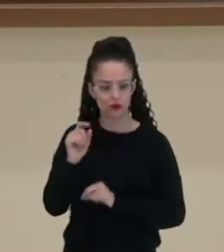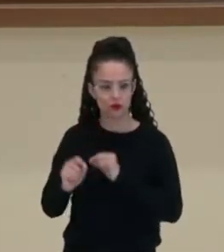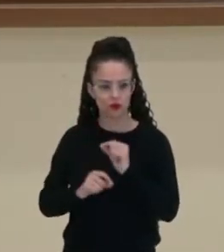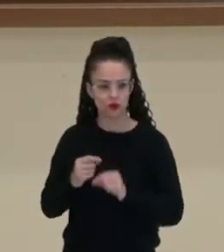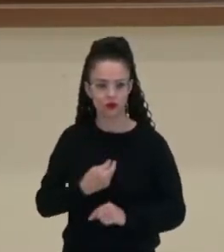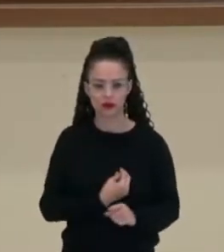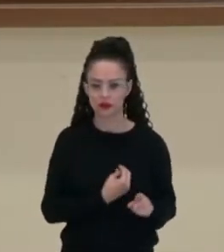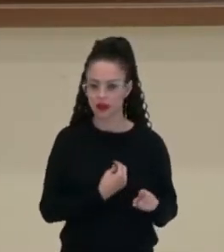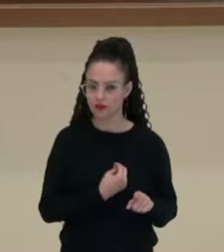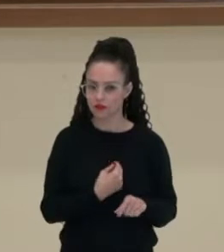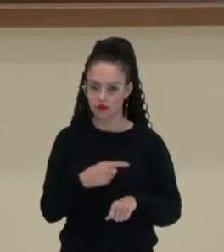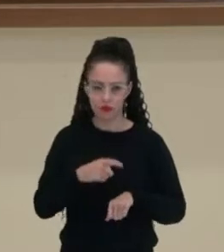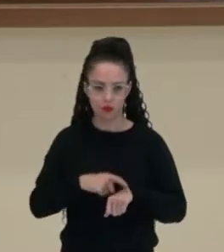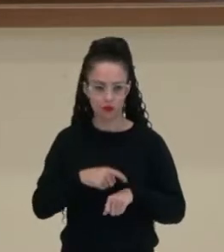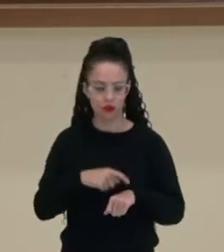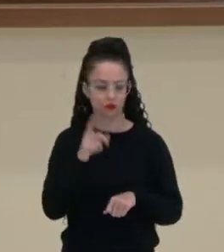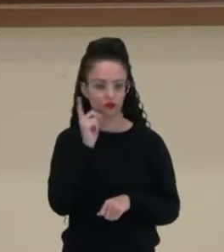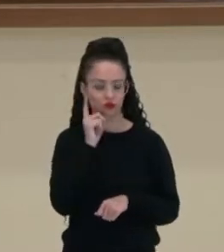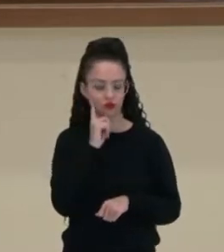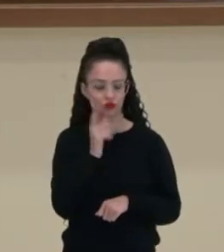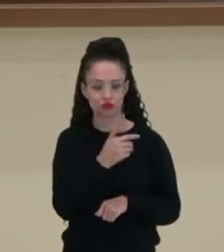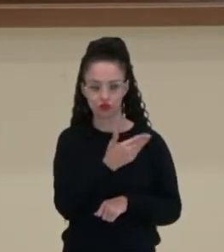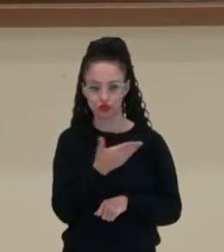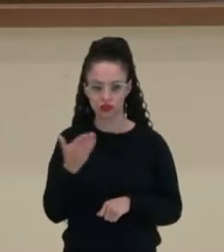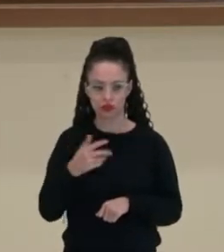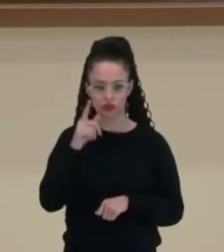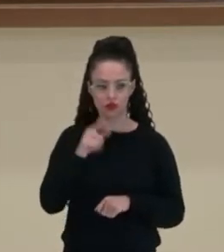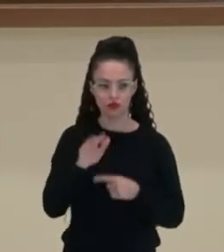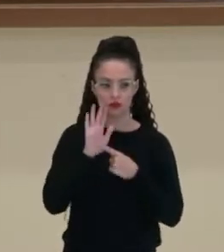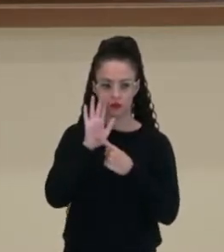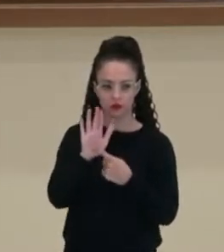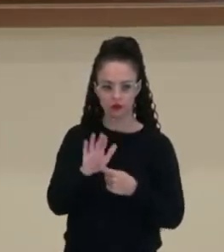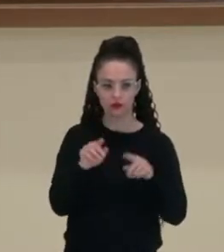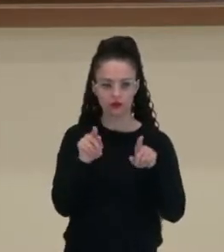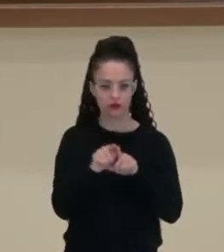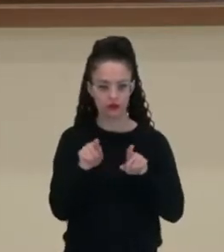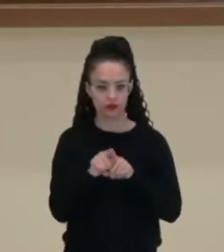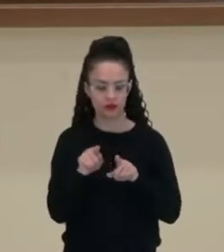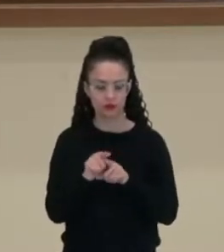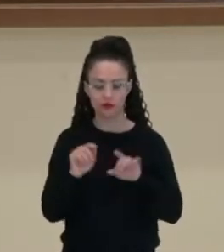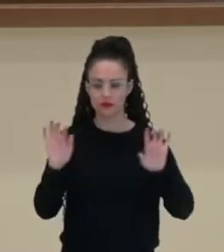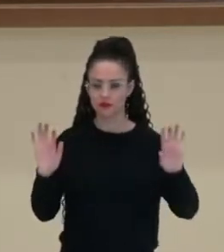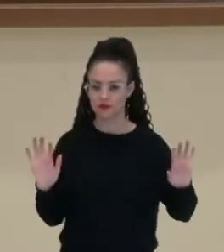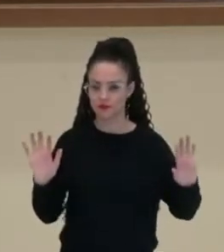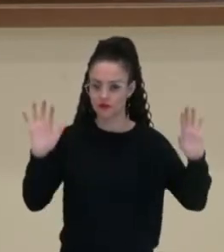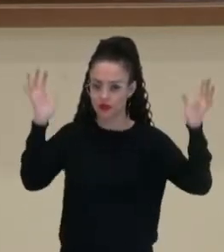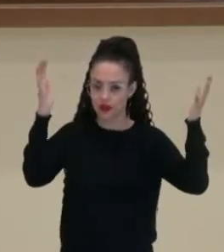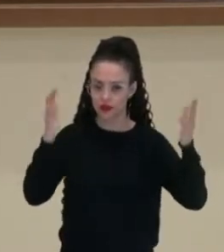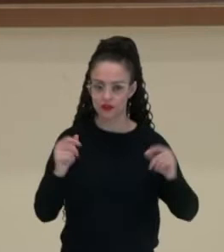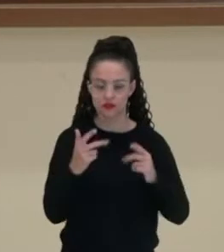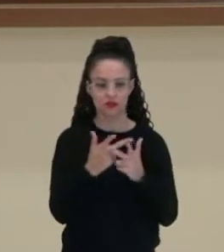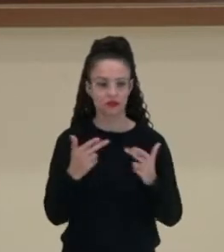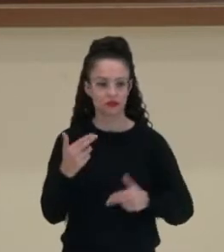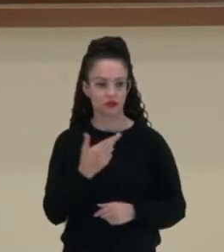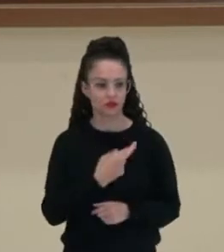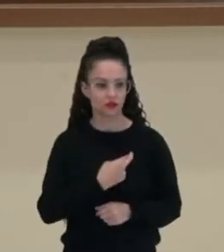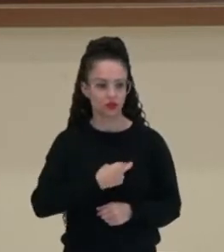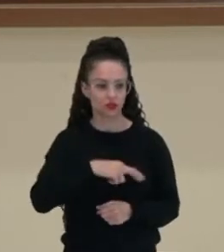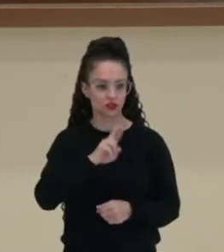está vivenciando no seu cotidiano. Então, geralmente, ele vai representar também festas, né, questões